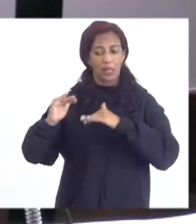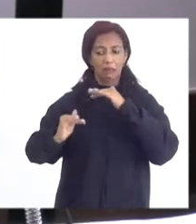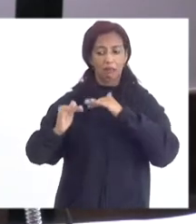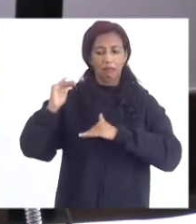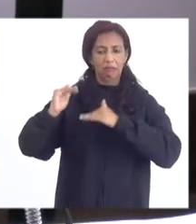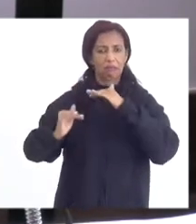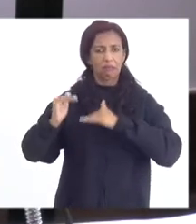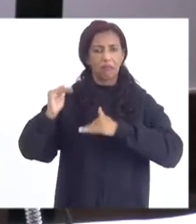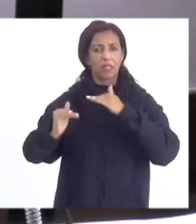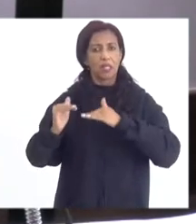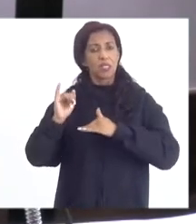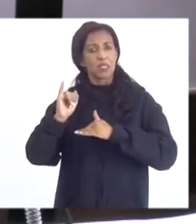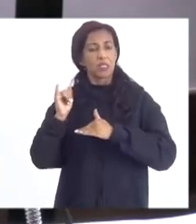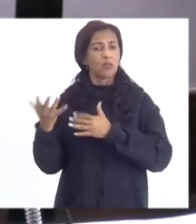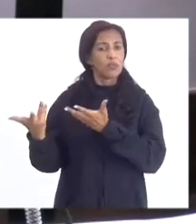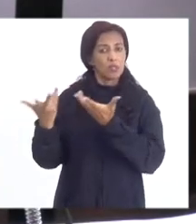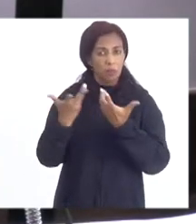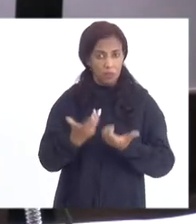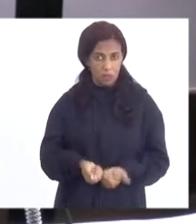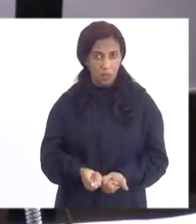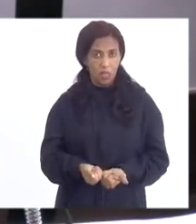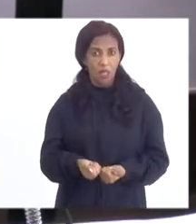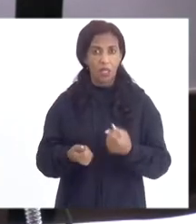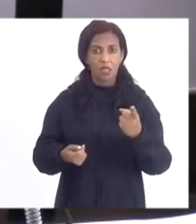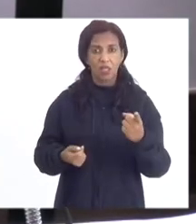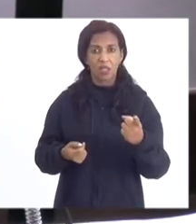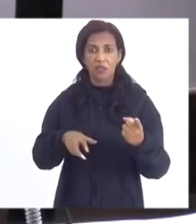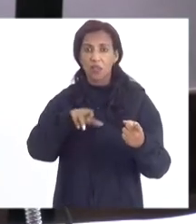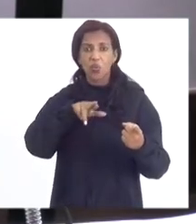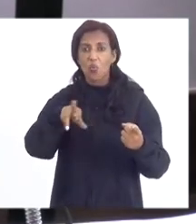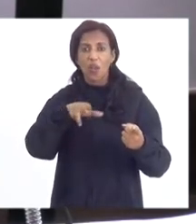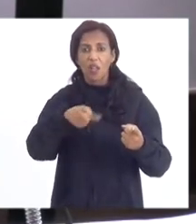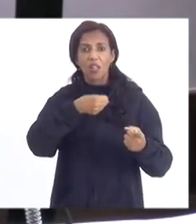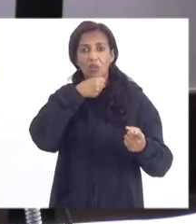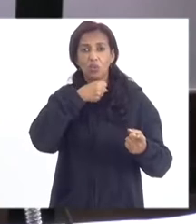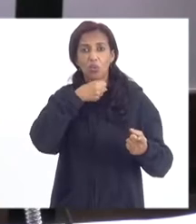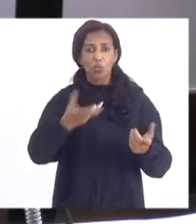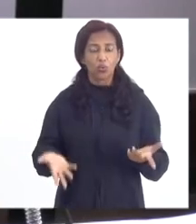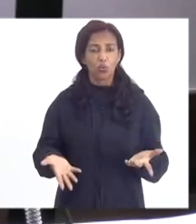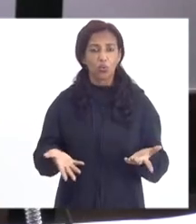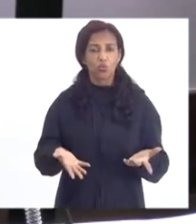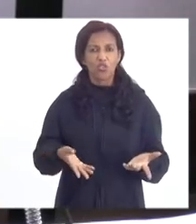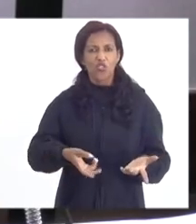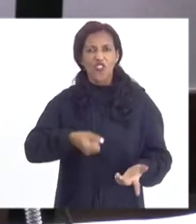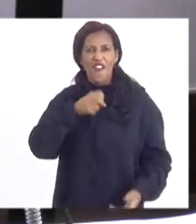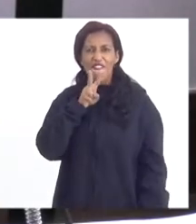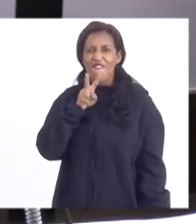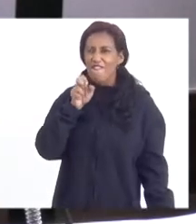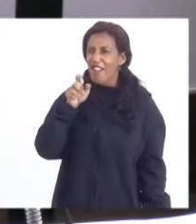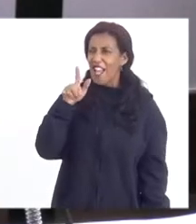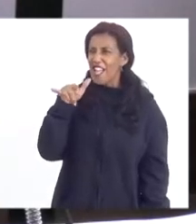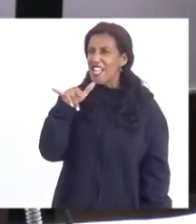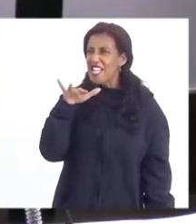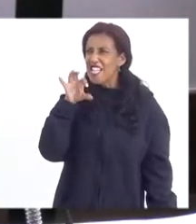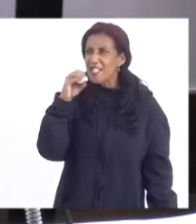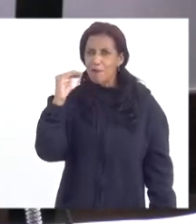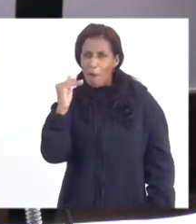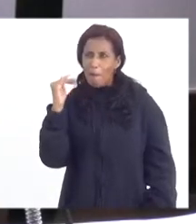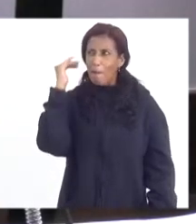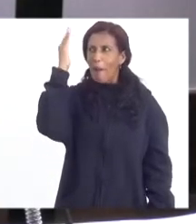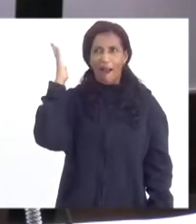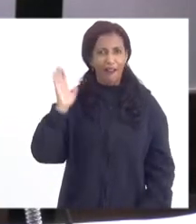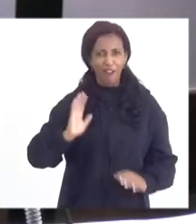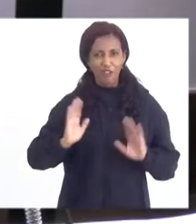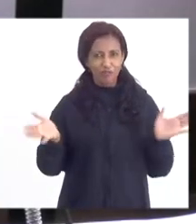você começa a admitir, ô Mink, que você nem idoso é, você já é velhíssimo, né? Junto isso. comigo.